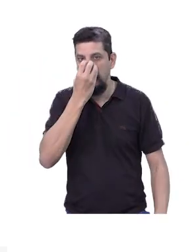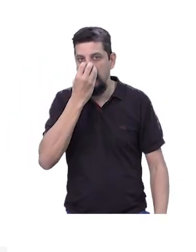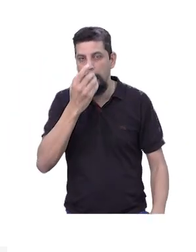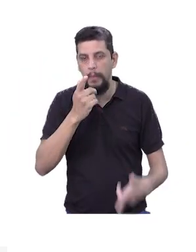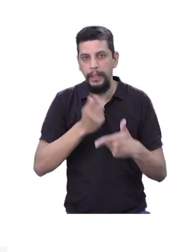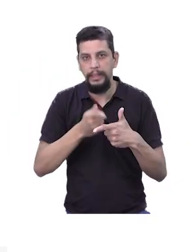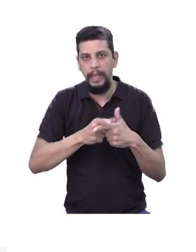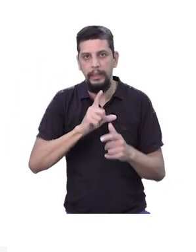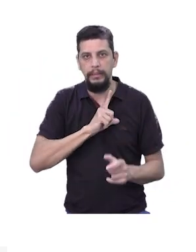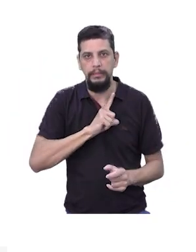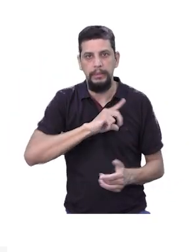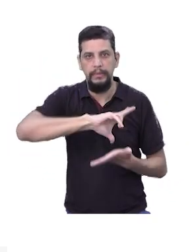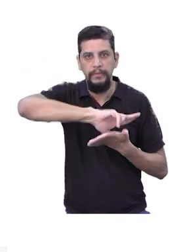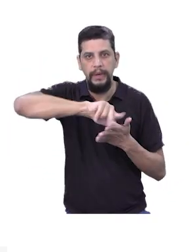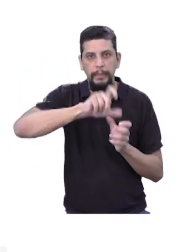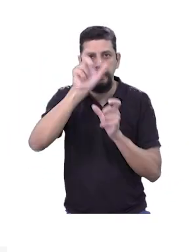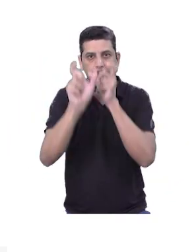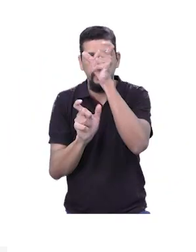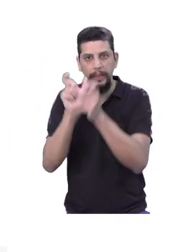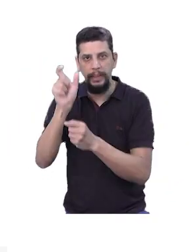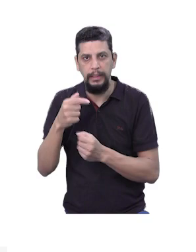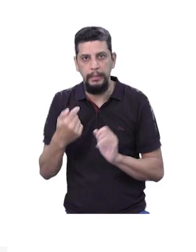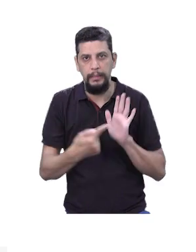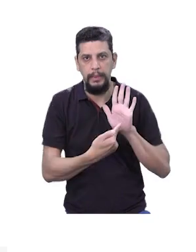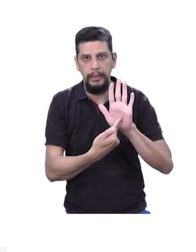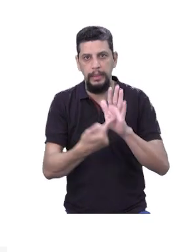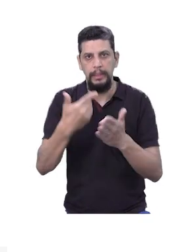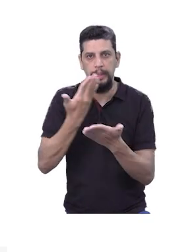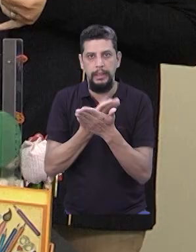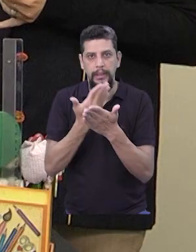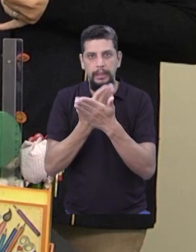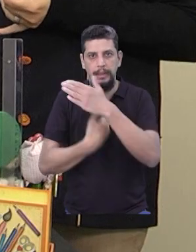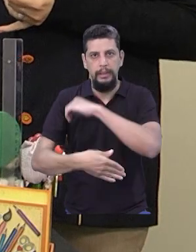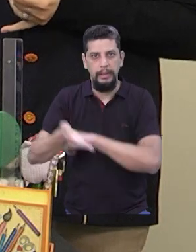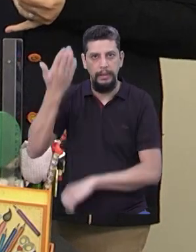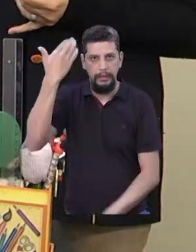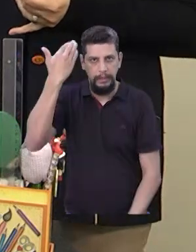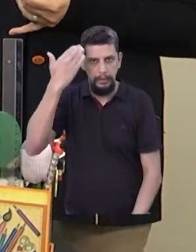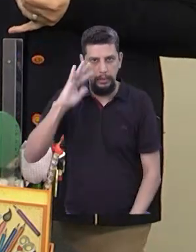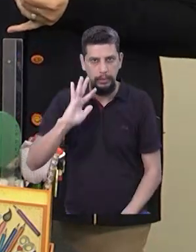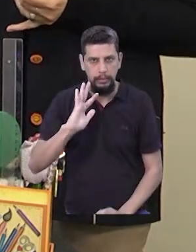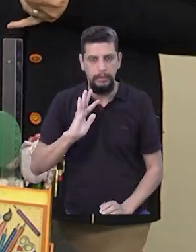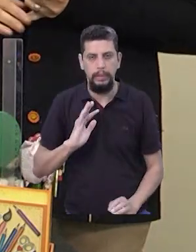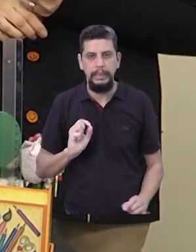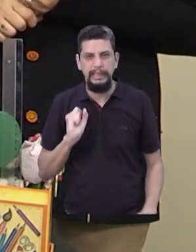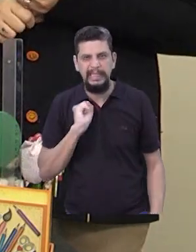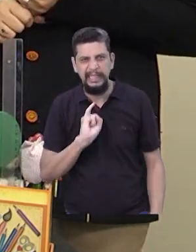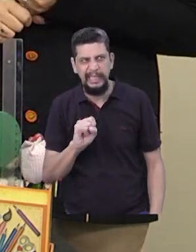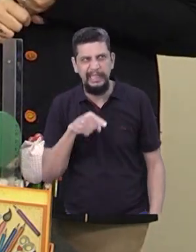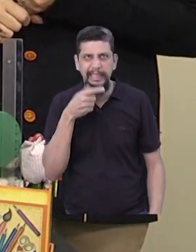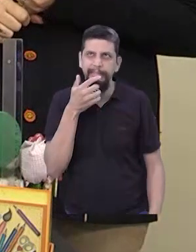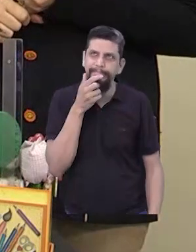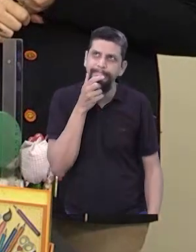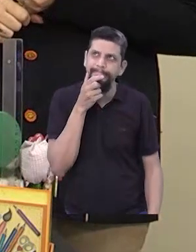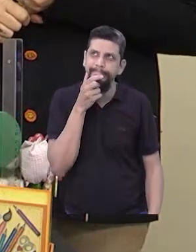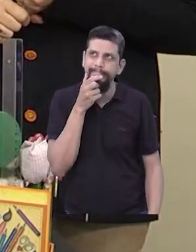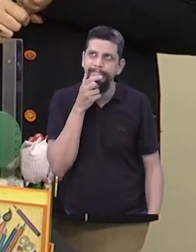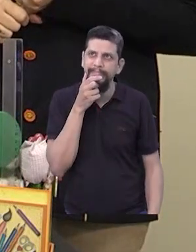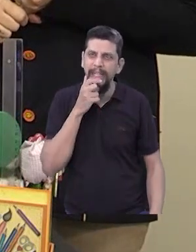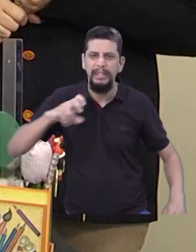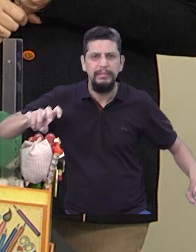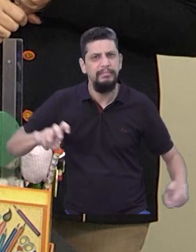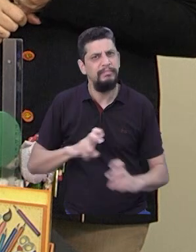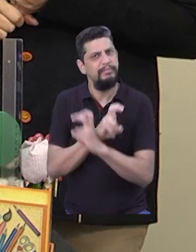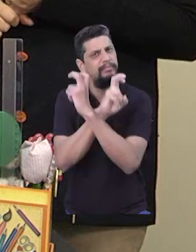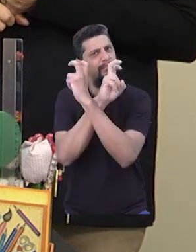porque existem todas aquelas pessoas que a gente mostrou na aula passada, que trabalham... todos os artistas. Será que é